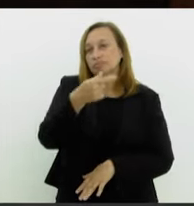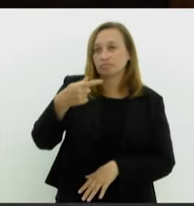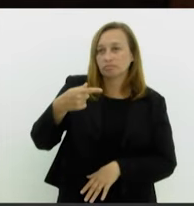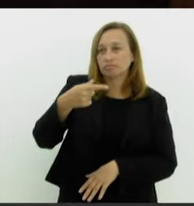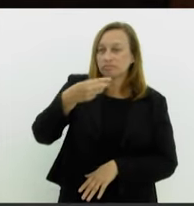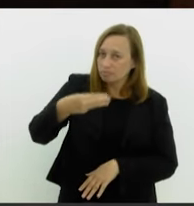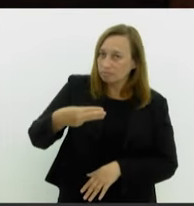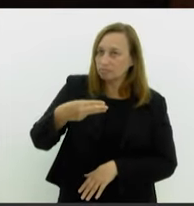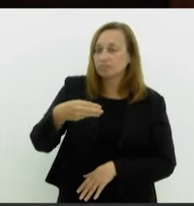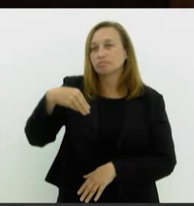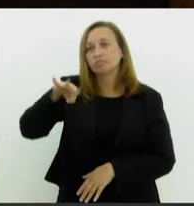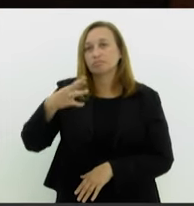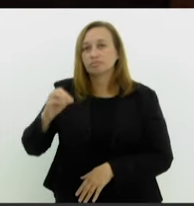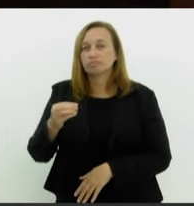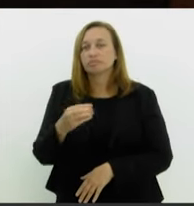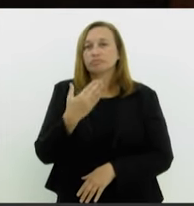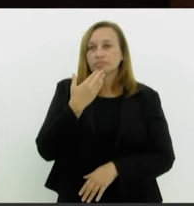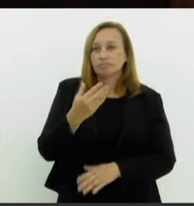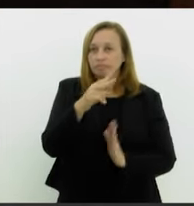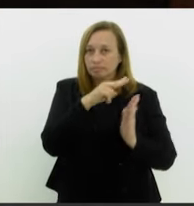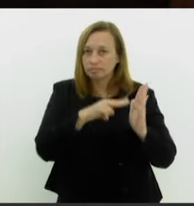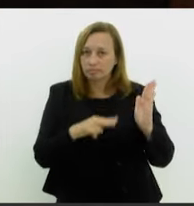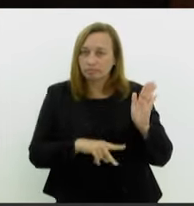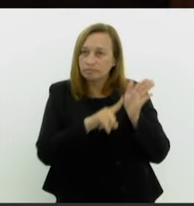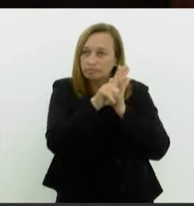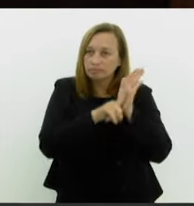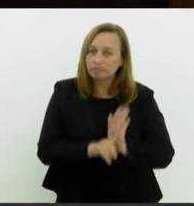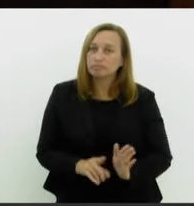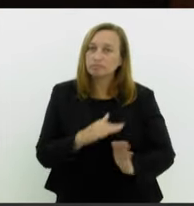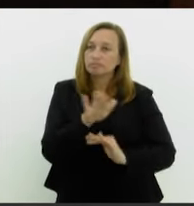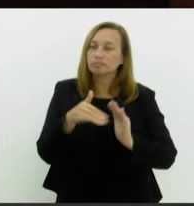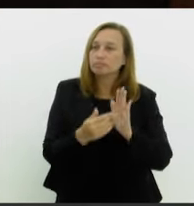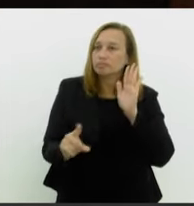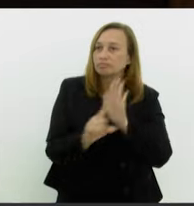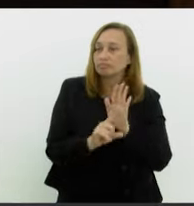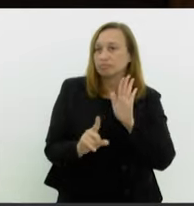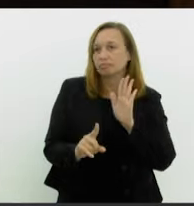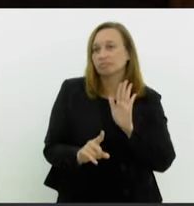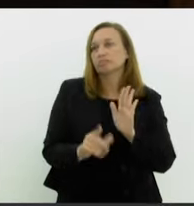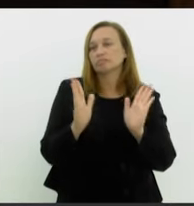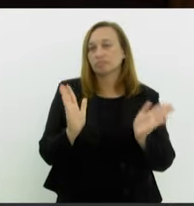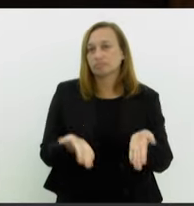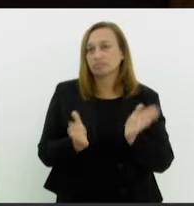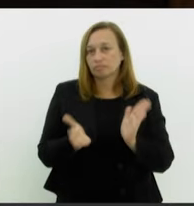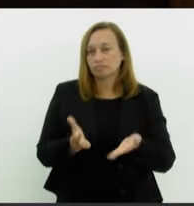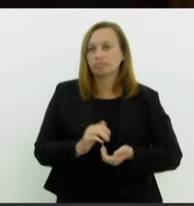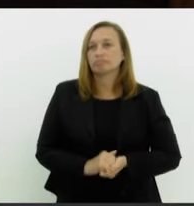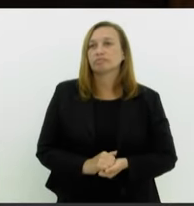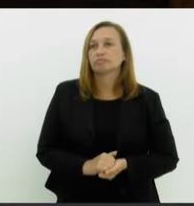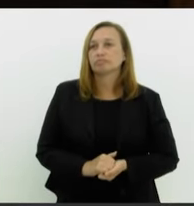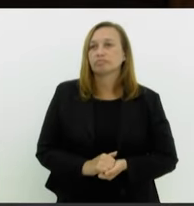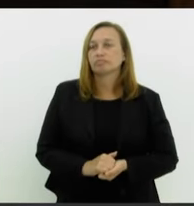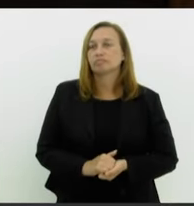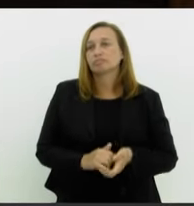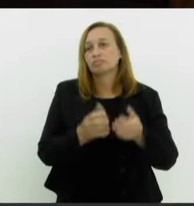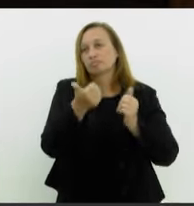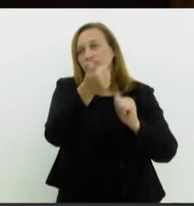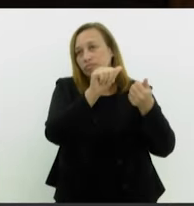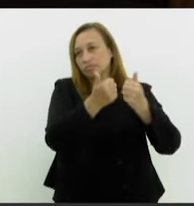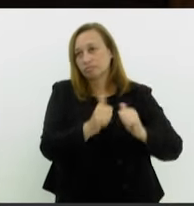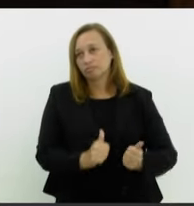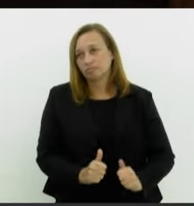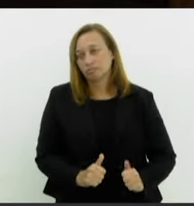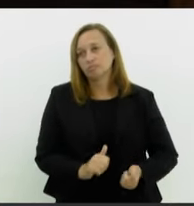fortíssima a leitura porque é uma análise de todos os projetos de lei hoje em trâmite é uma análise